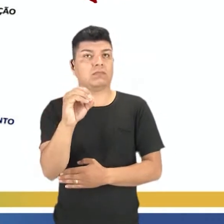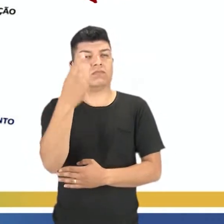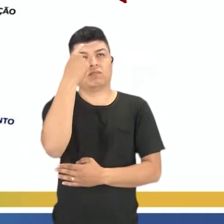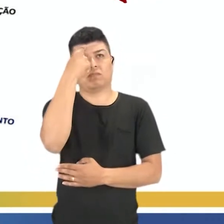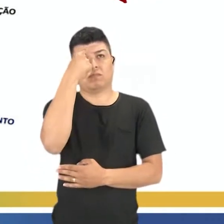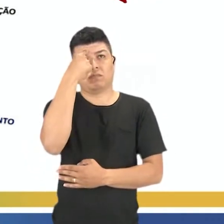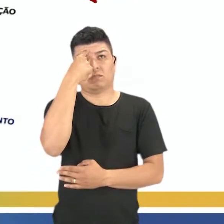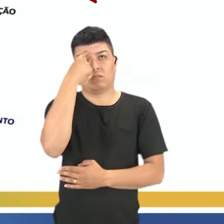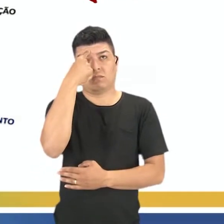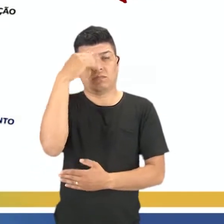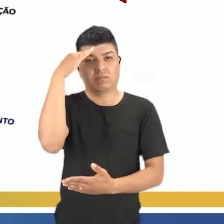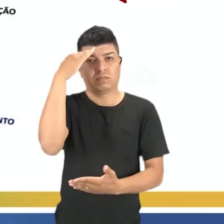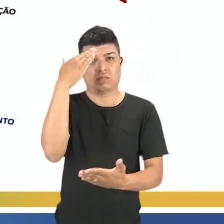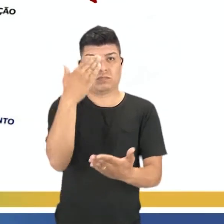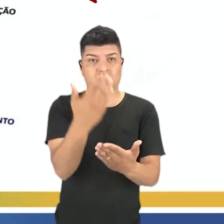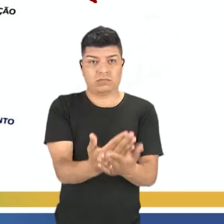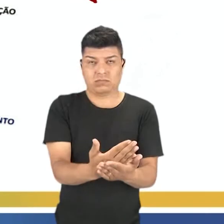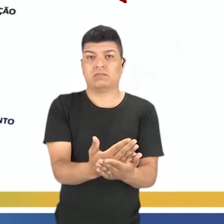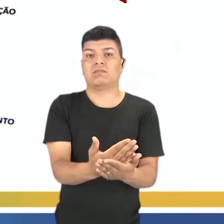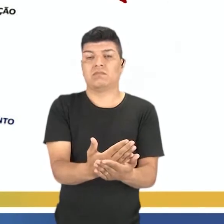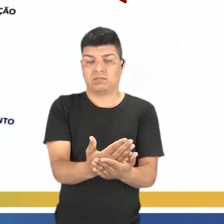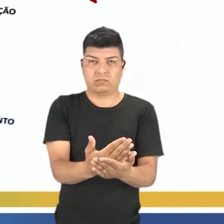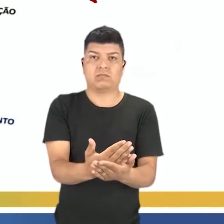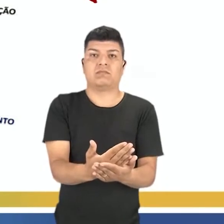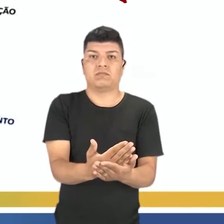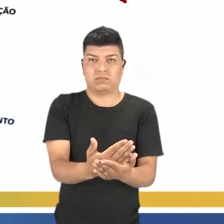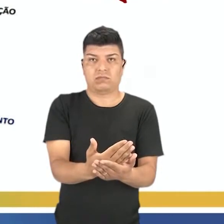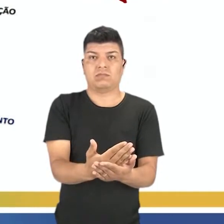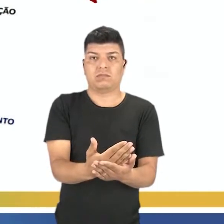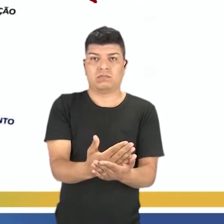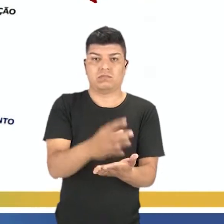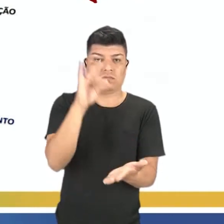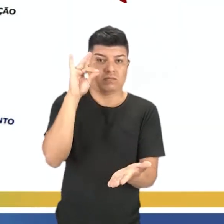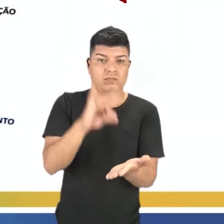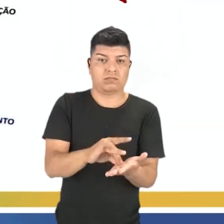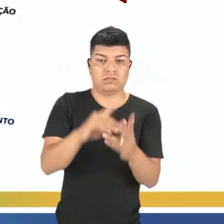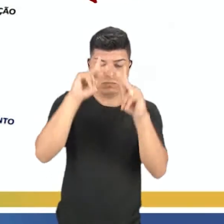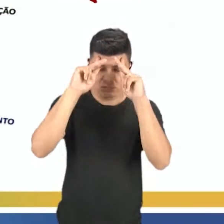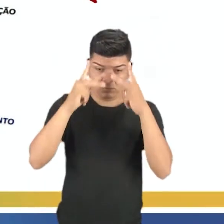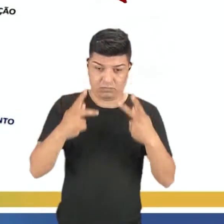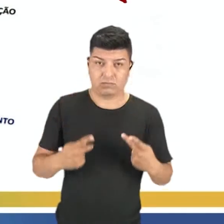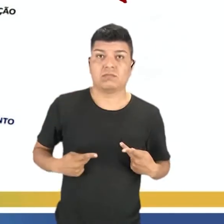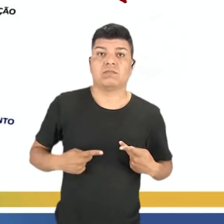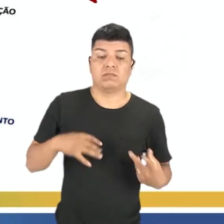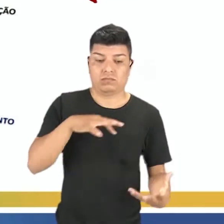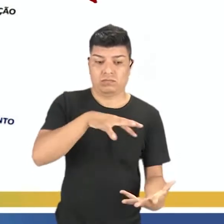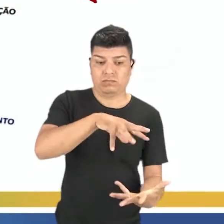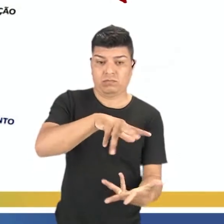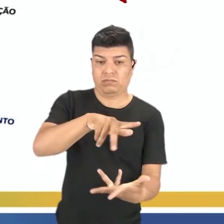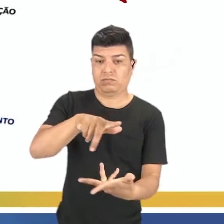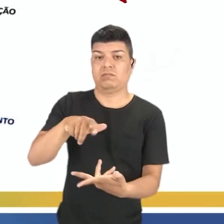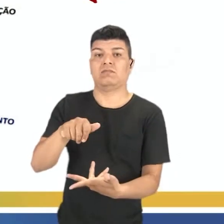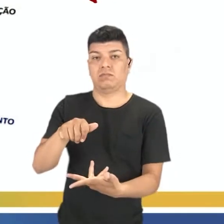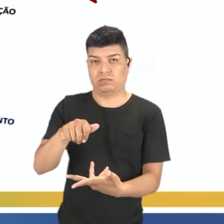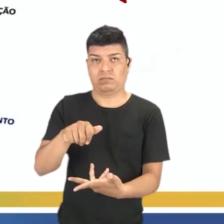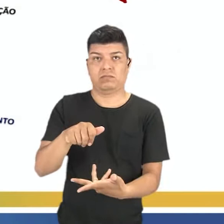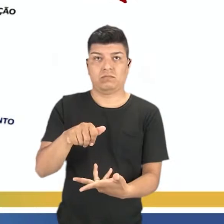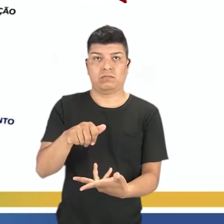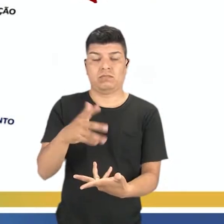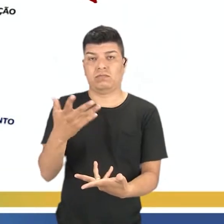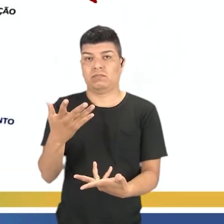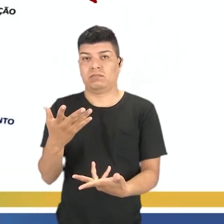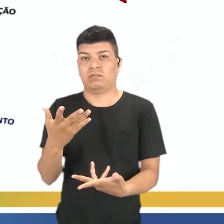na razão humana agora como fonte de estudo e não no idealismo, no mundo platônico, tá? Como